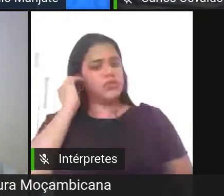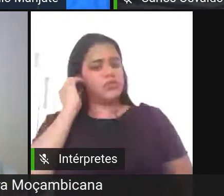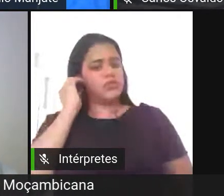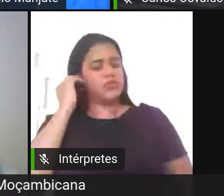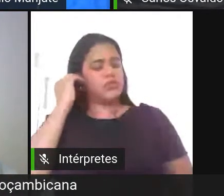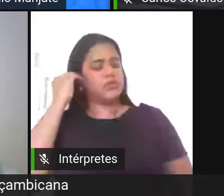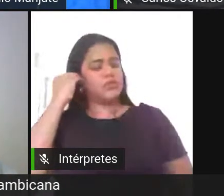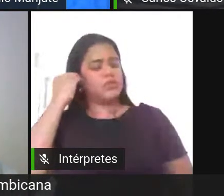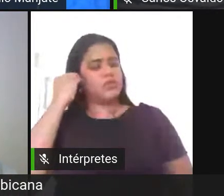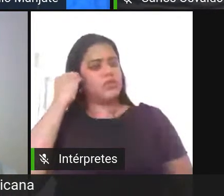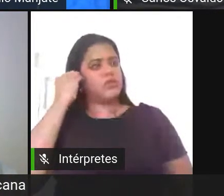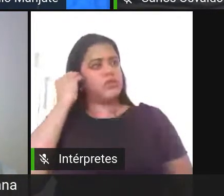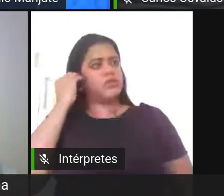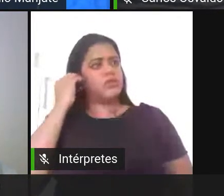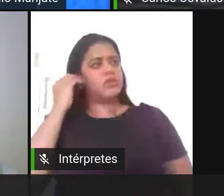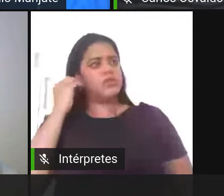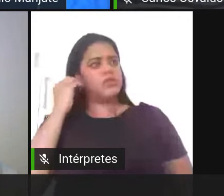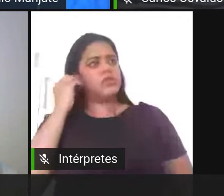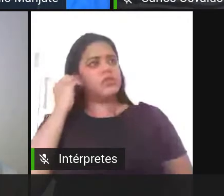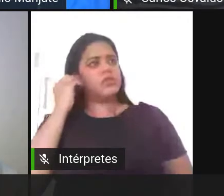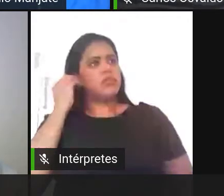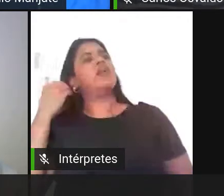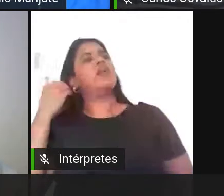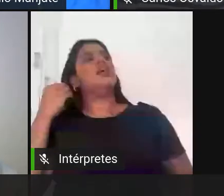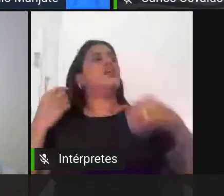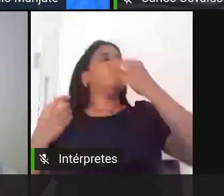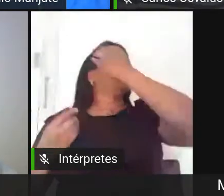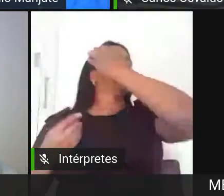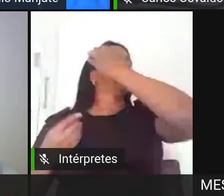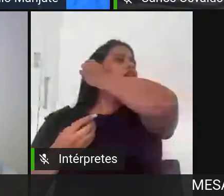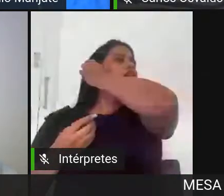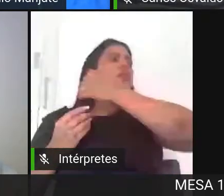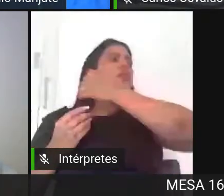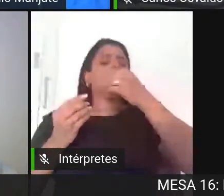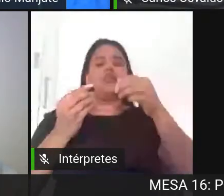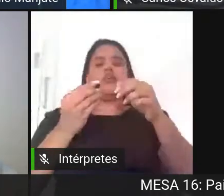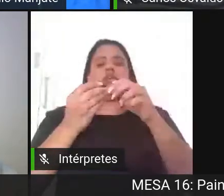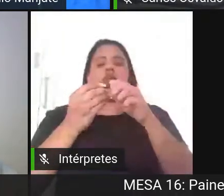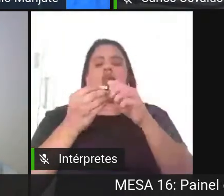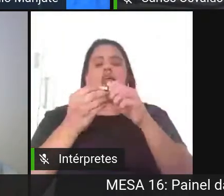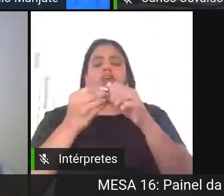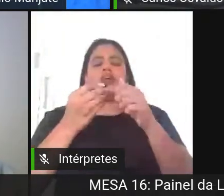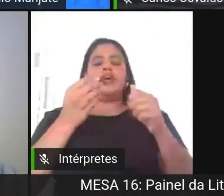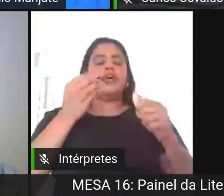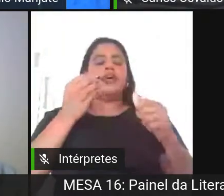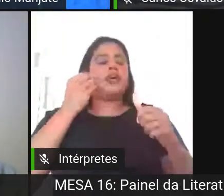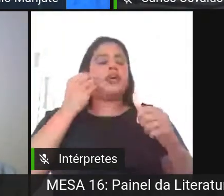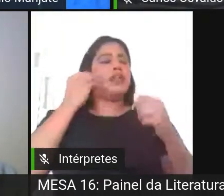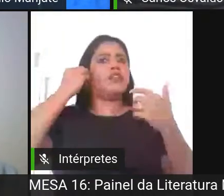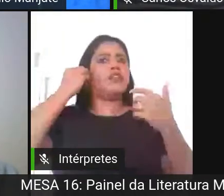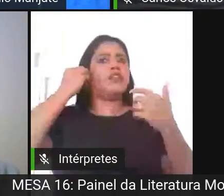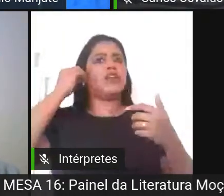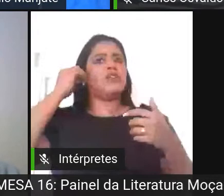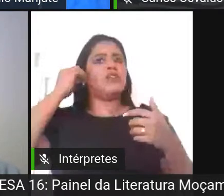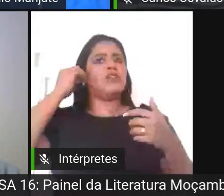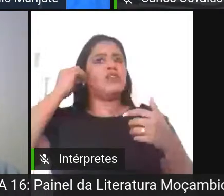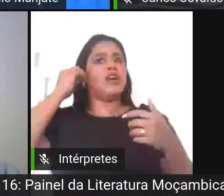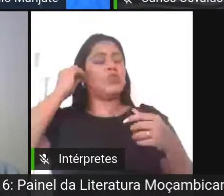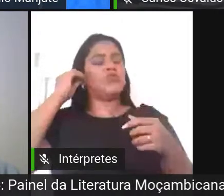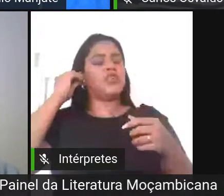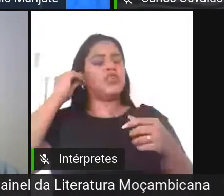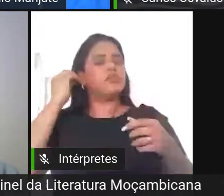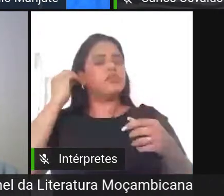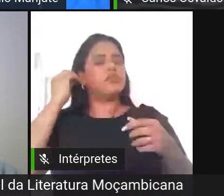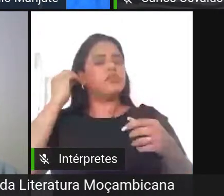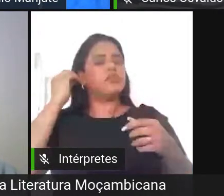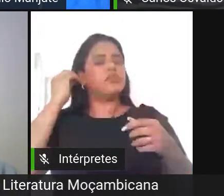O Inca repensa sobre esse aspecto. E no Apocalipse dos Predadores, eu também coloquei a mesma